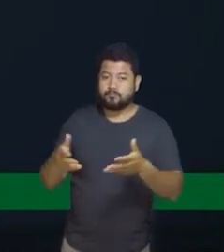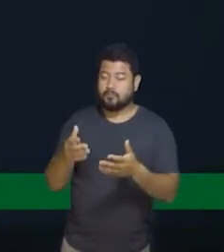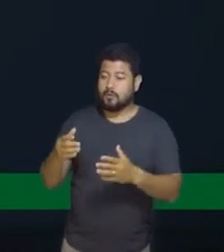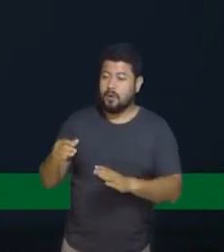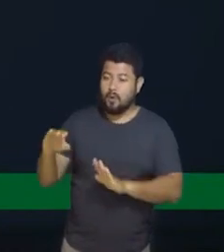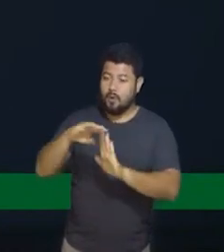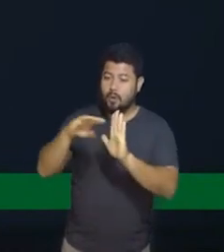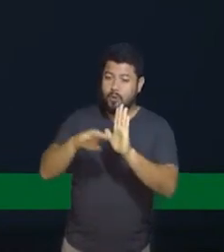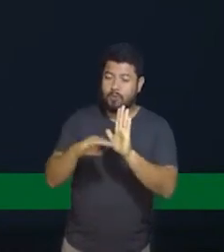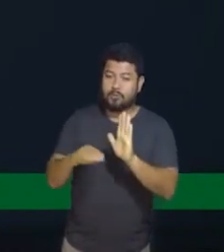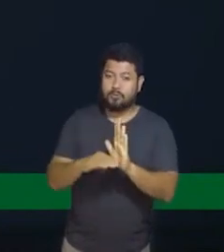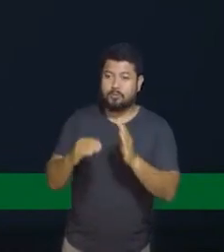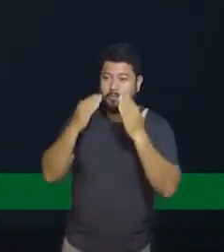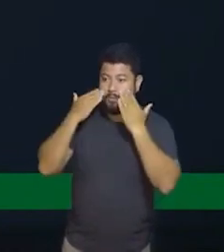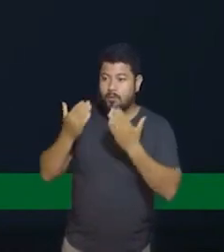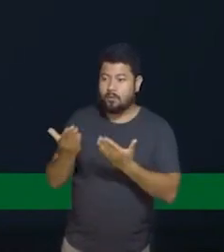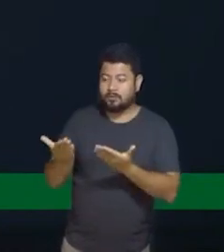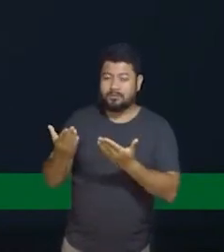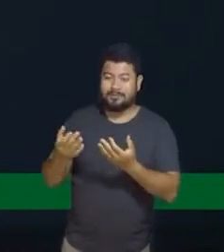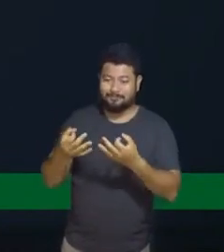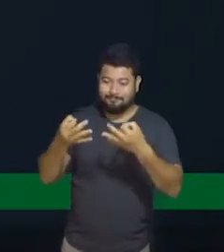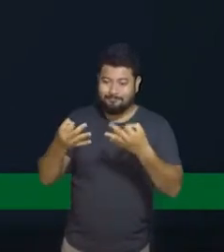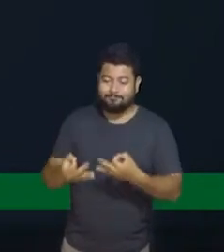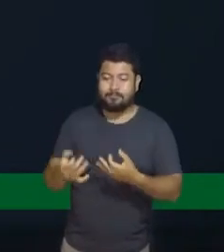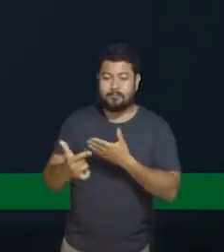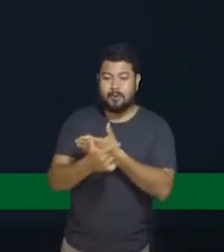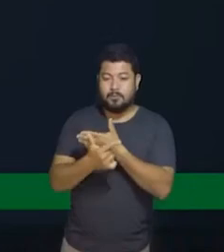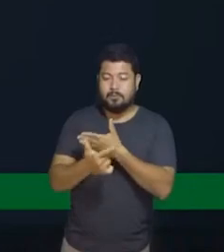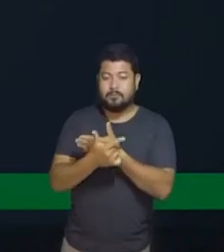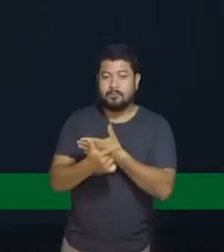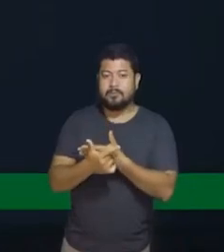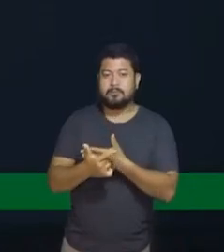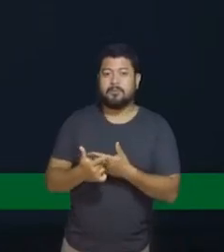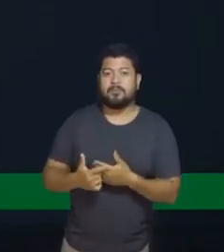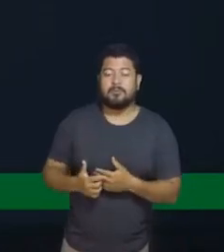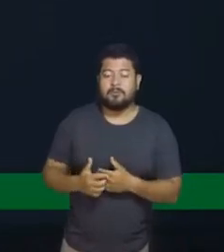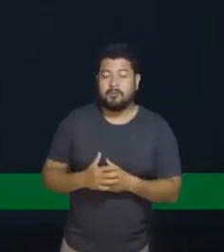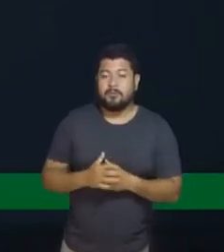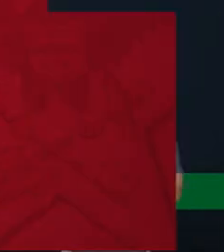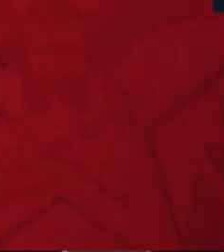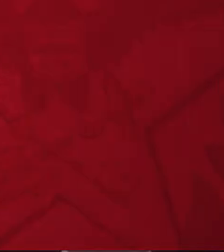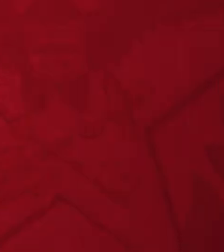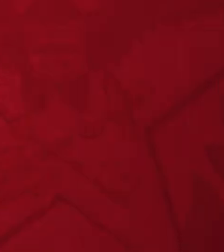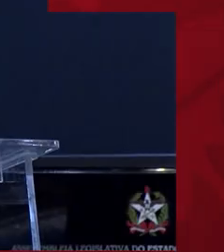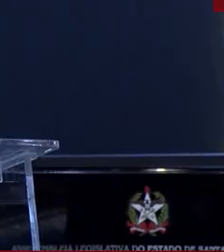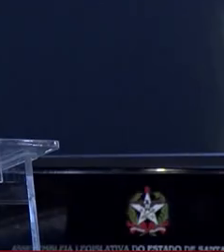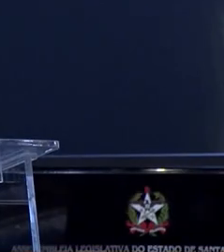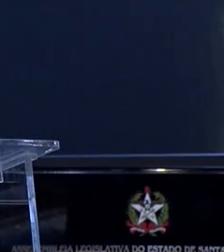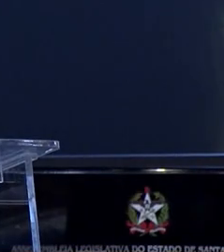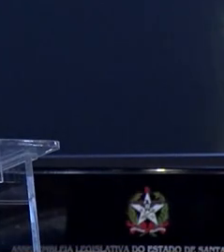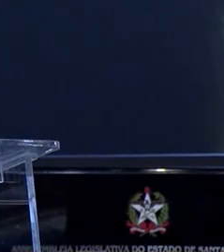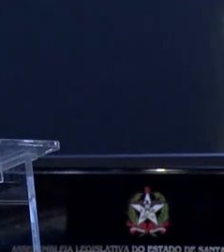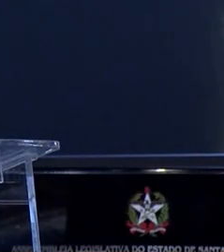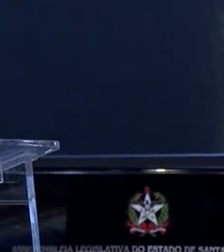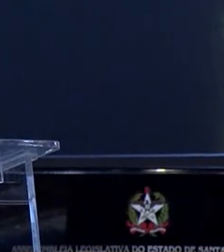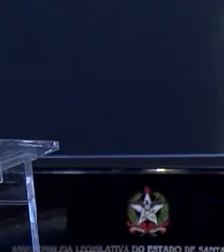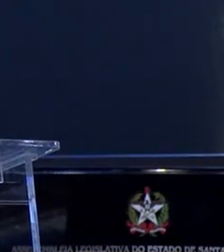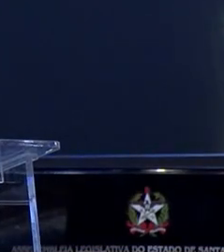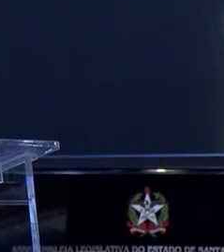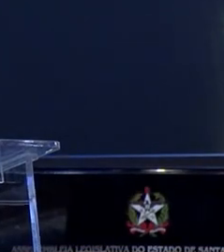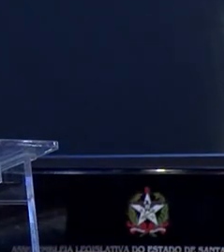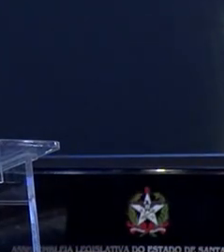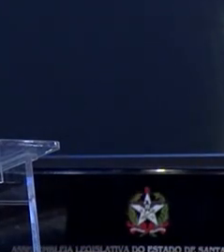ilustra esta correta postura, postura que a LESC vem demonstrando ao longo da sua história. Alexander Correia